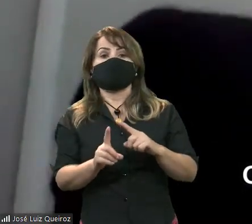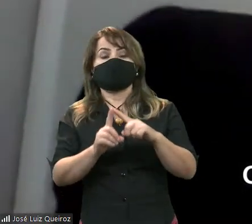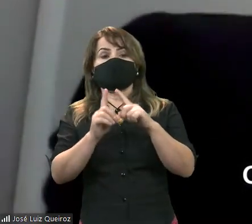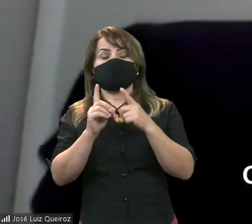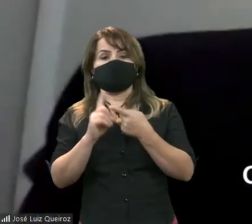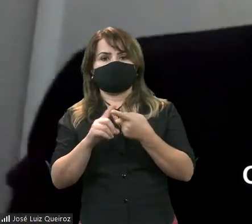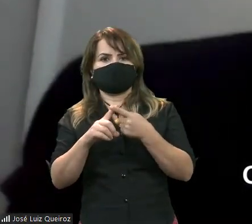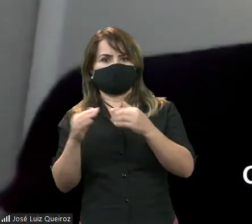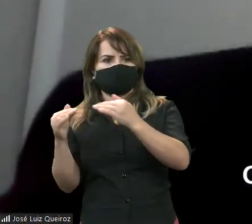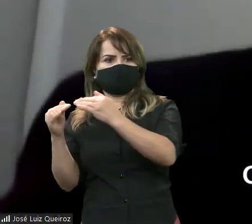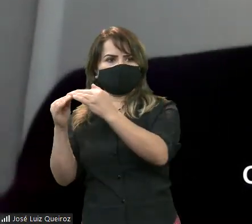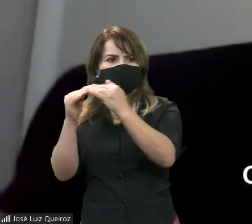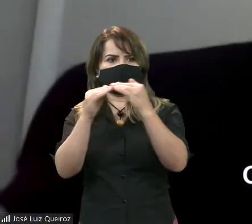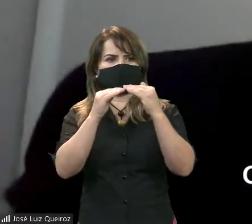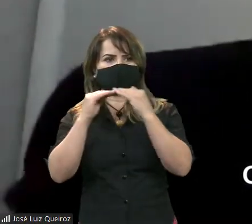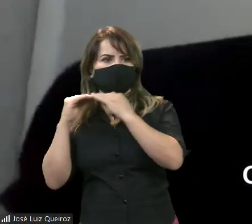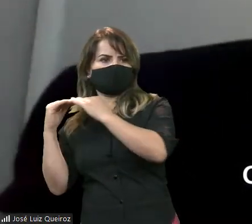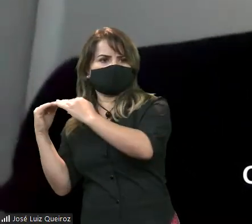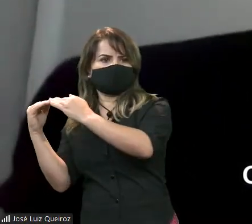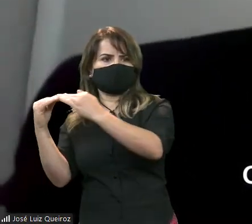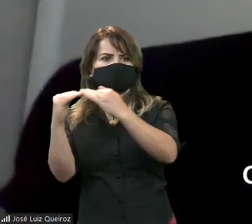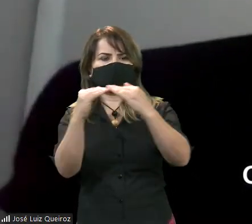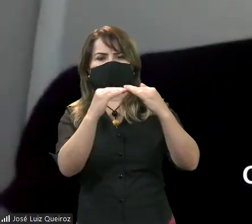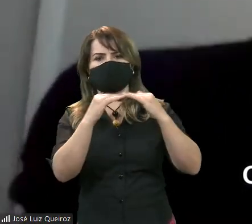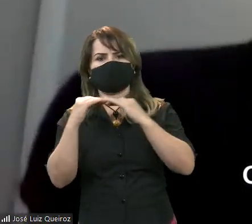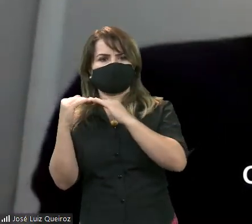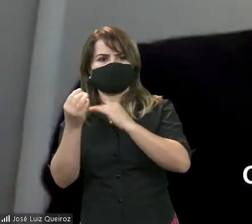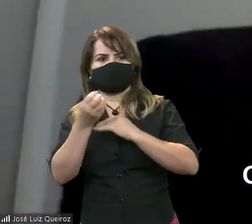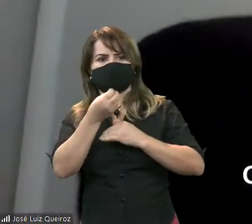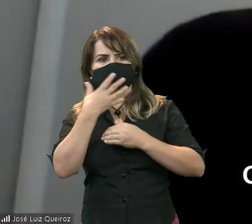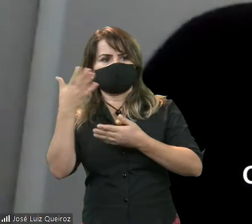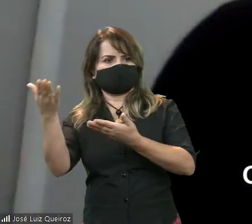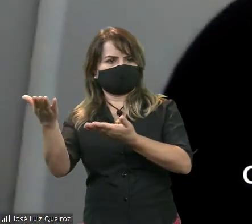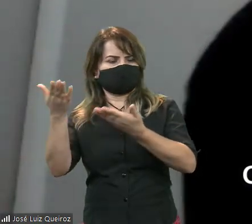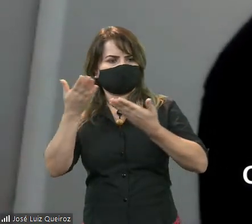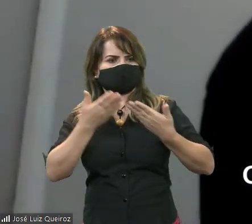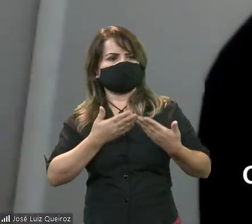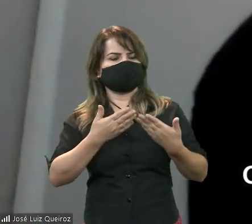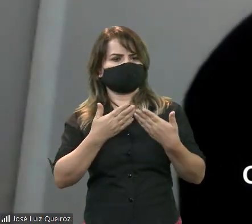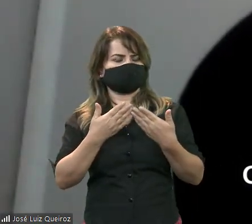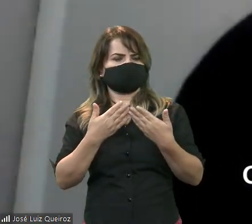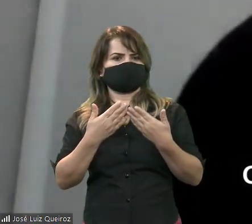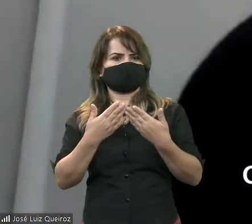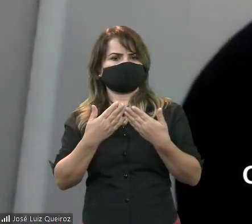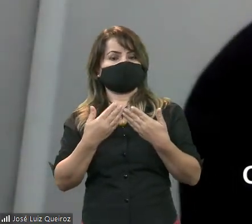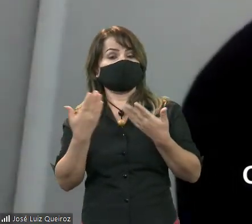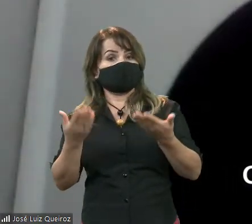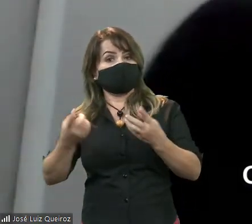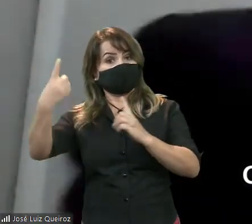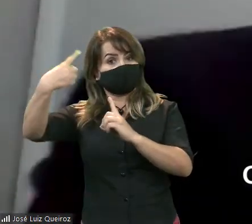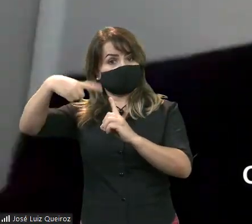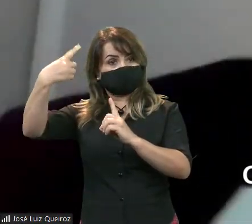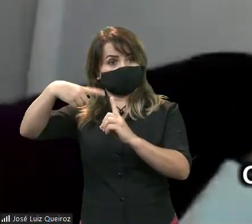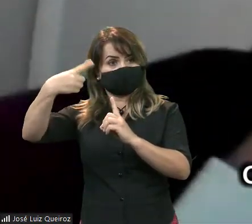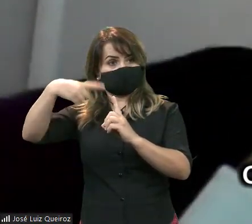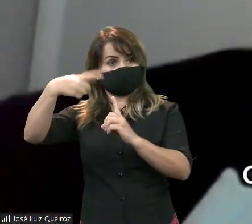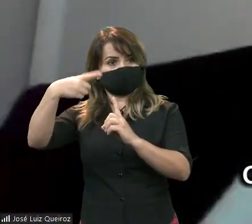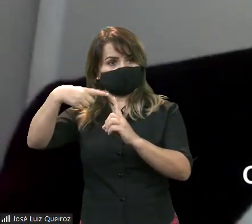essa padronização é bem-vinda e me parece que é um dos objetivos, pelo que está escrito, inclusive, aqui